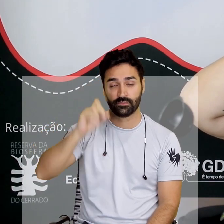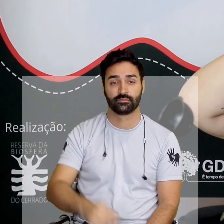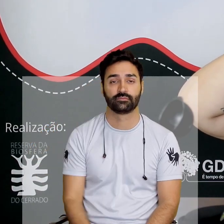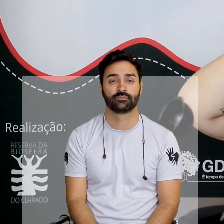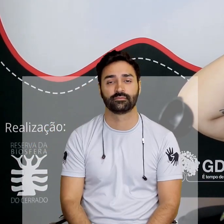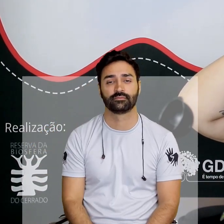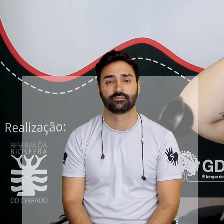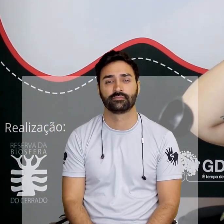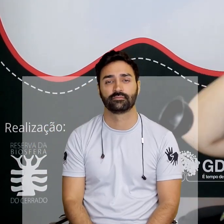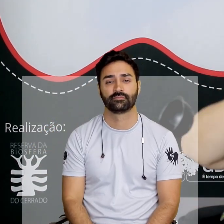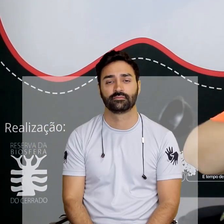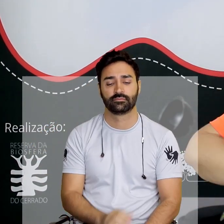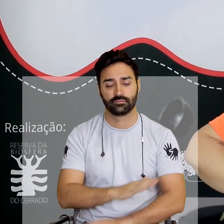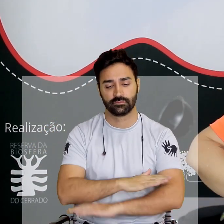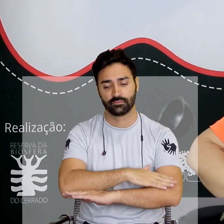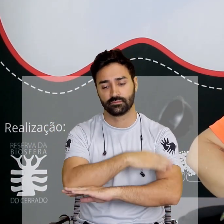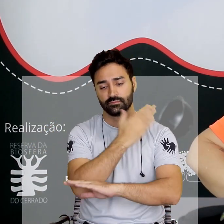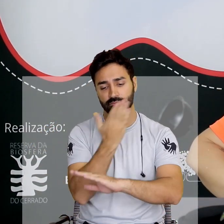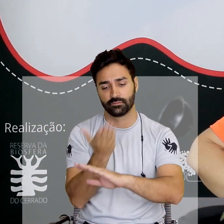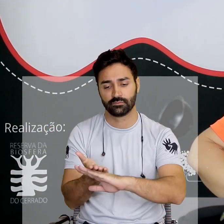E o dia todo?